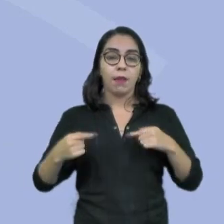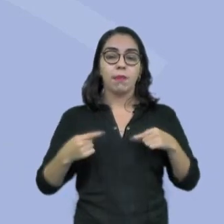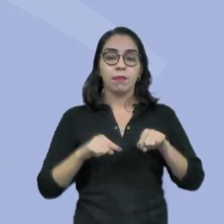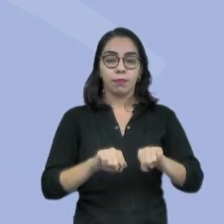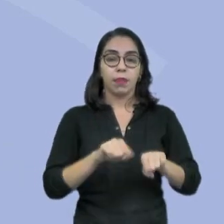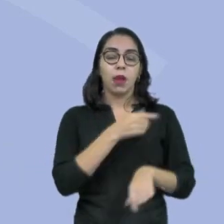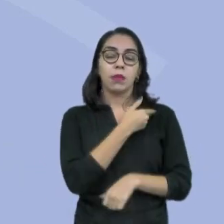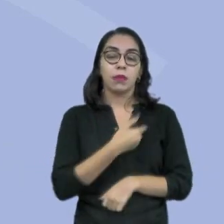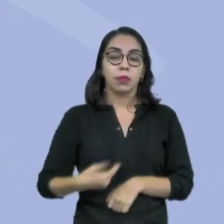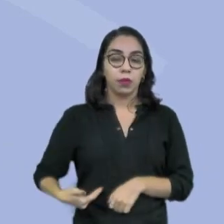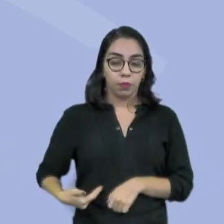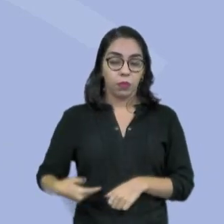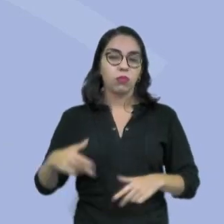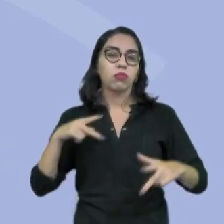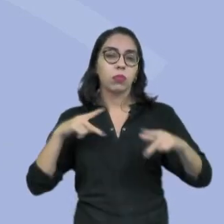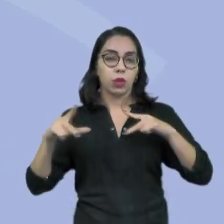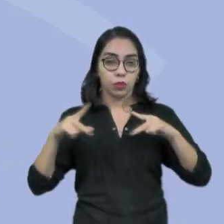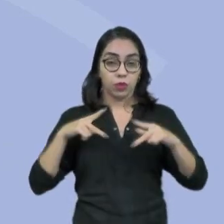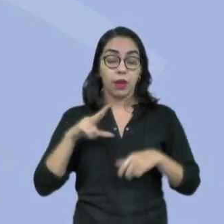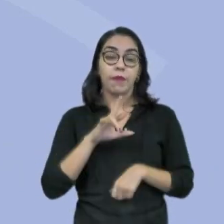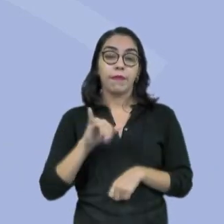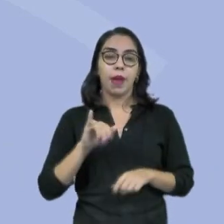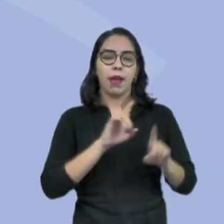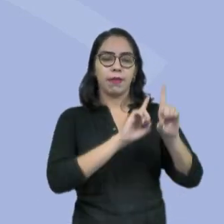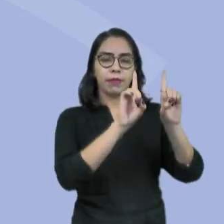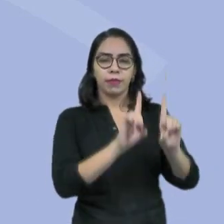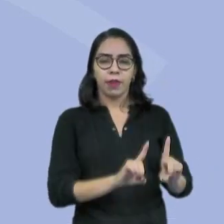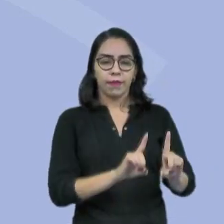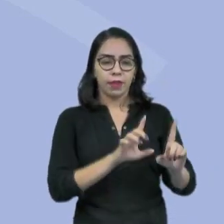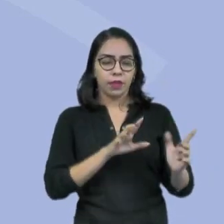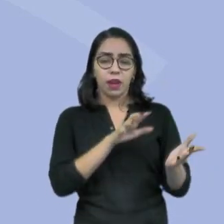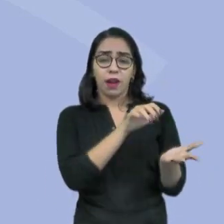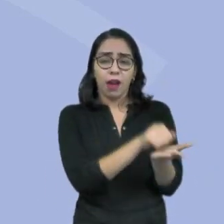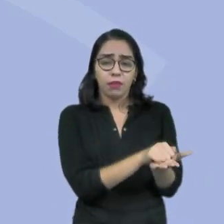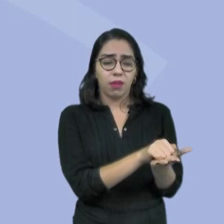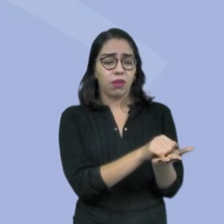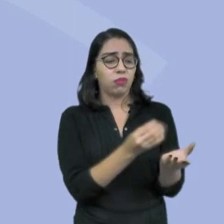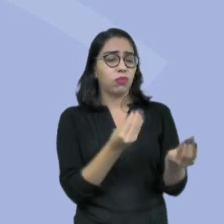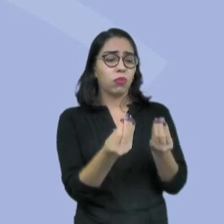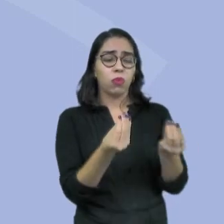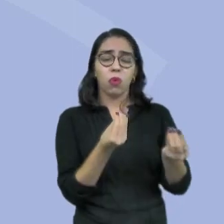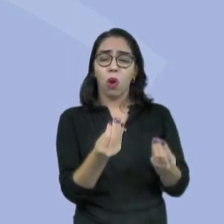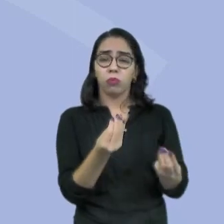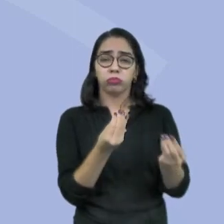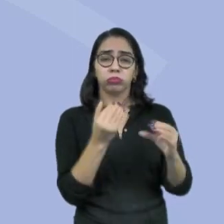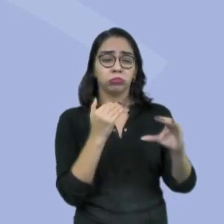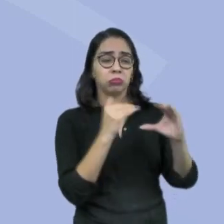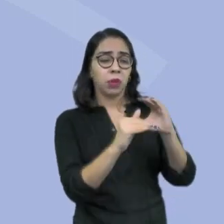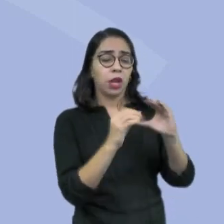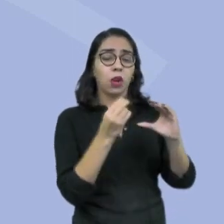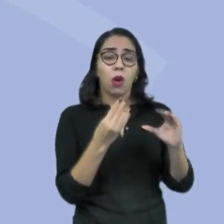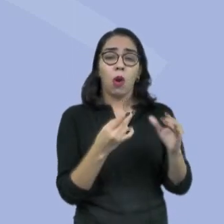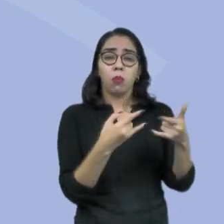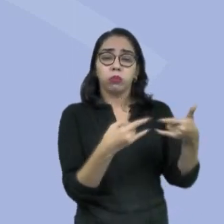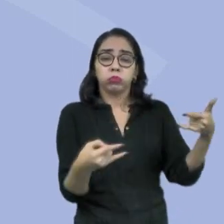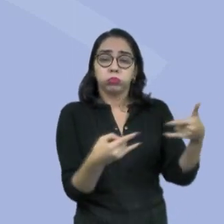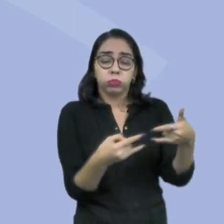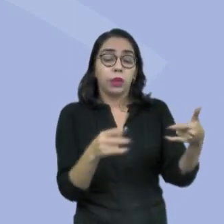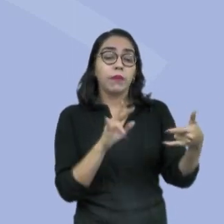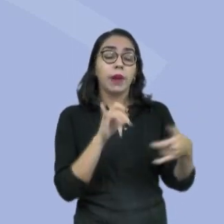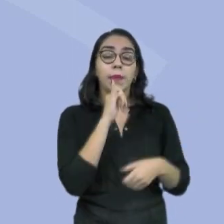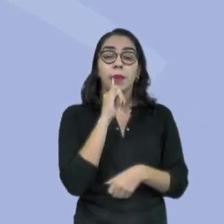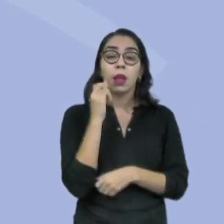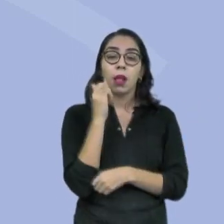aos à pessoas com ciências que são cadastradas possam e agregar na conta de energia um